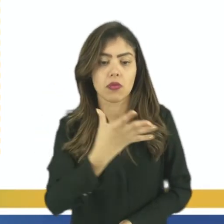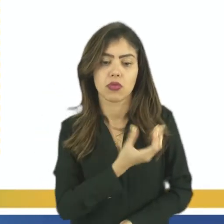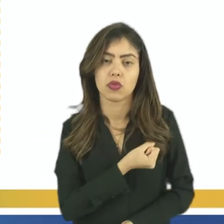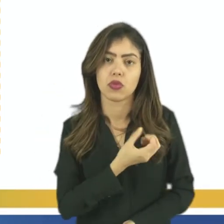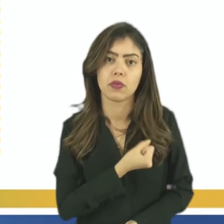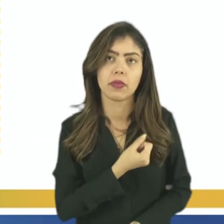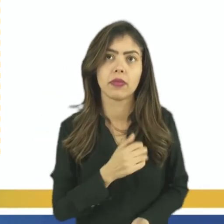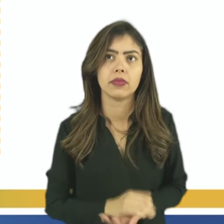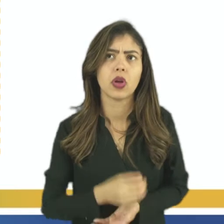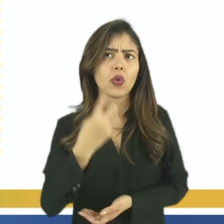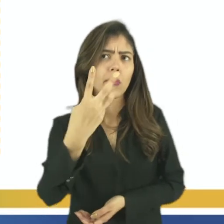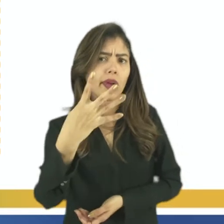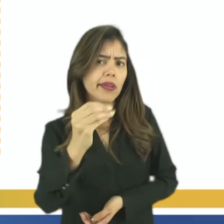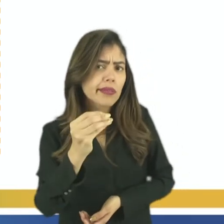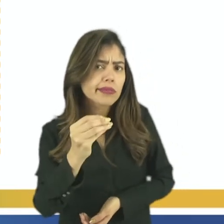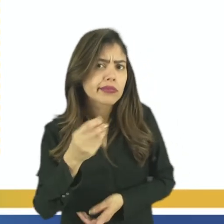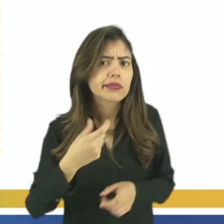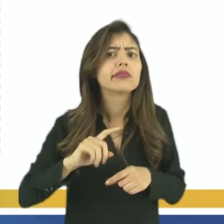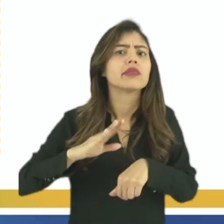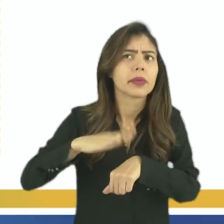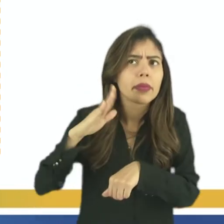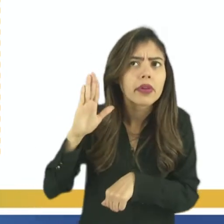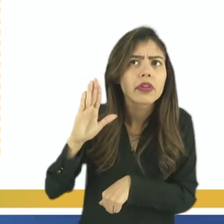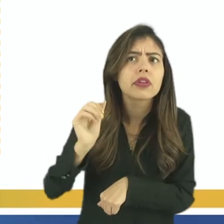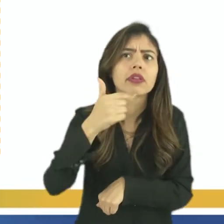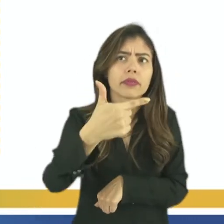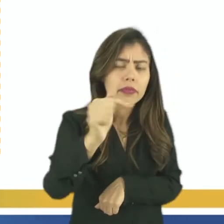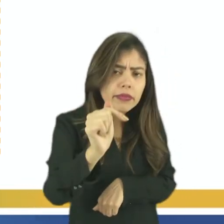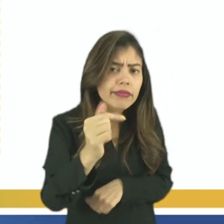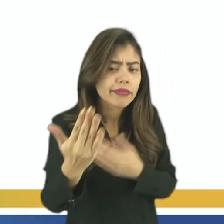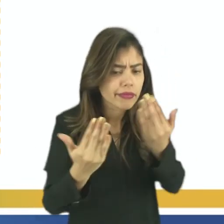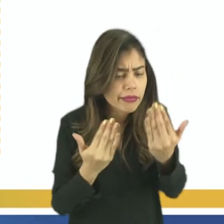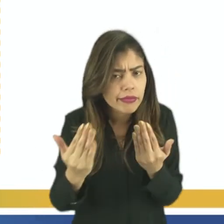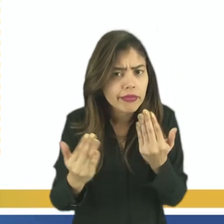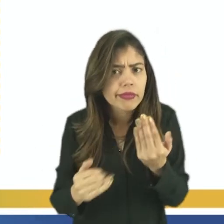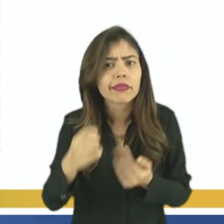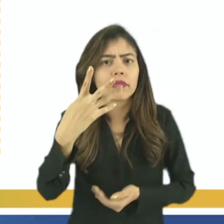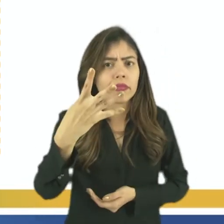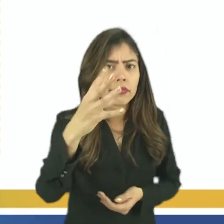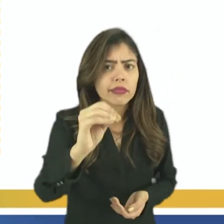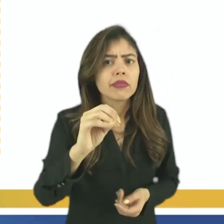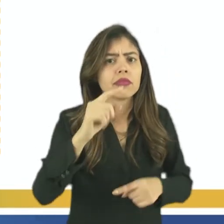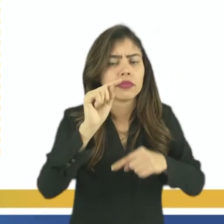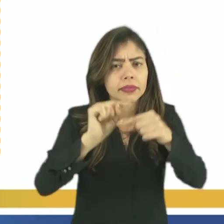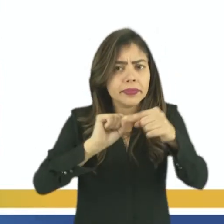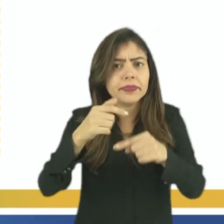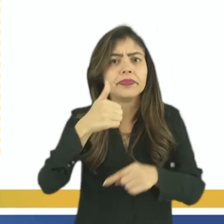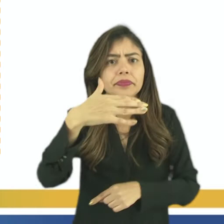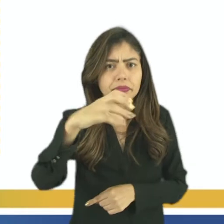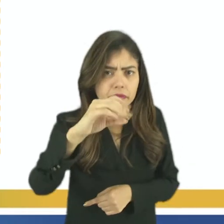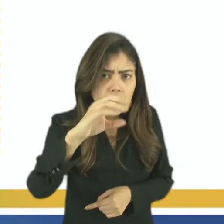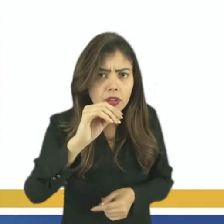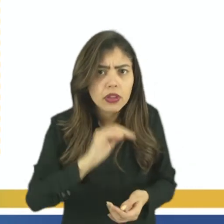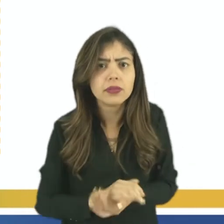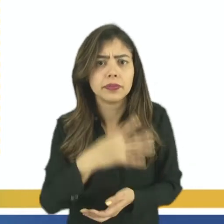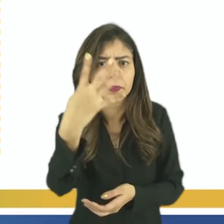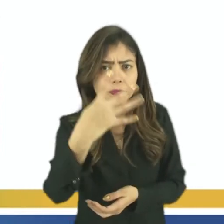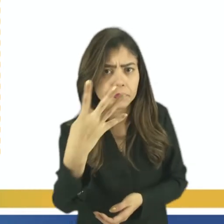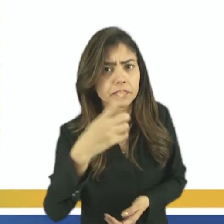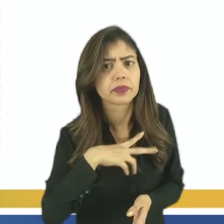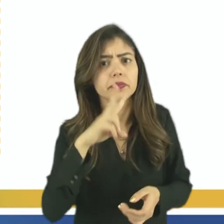numeradores hora 40 é maior que 27 então a fração associada a 40 sobre 90 que é quatro nonos